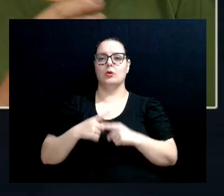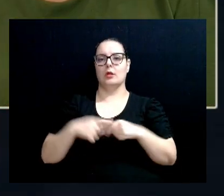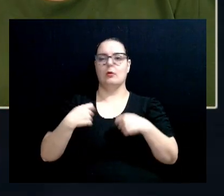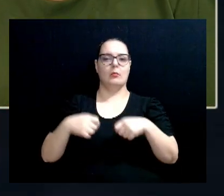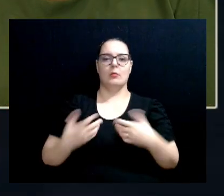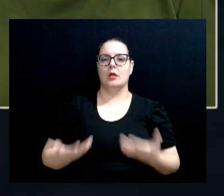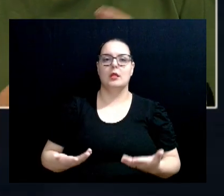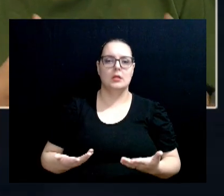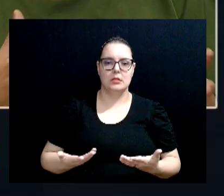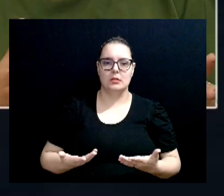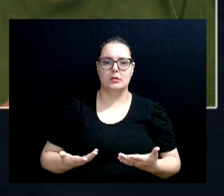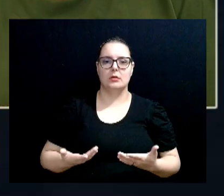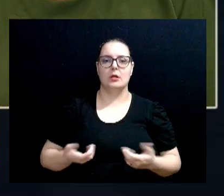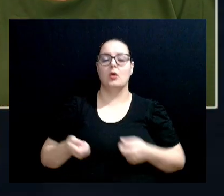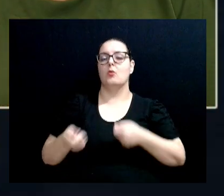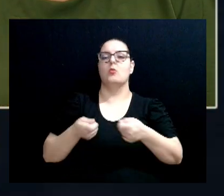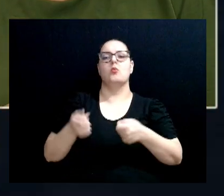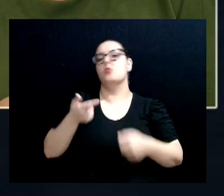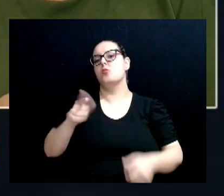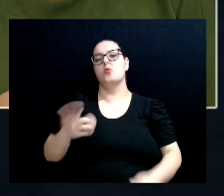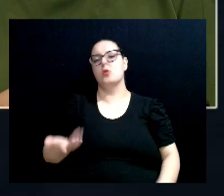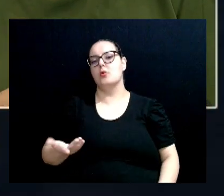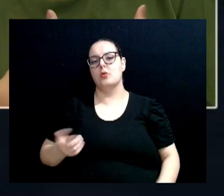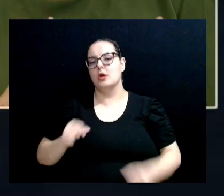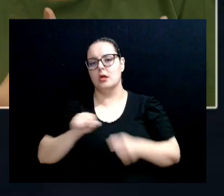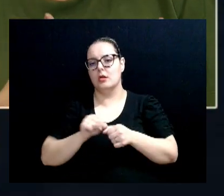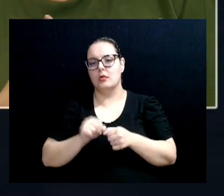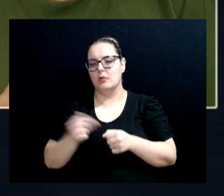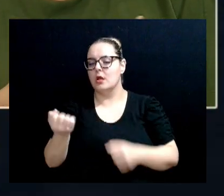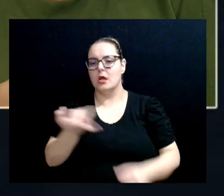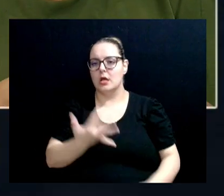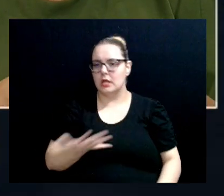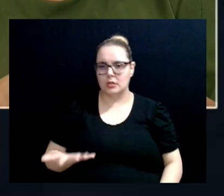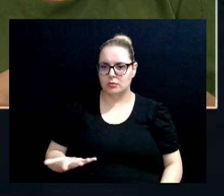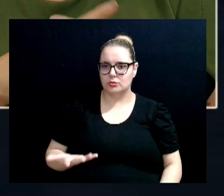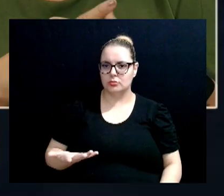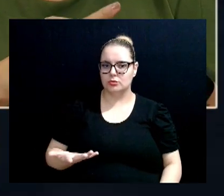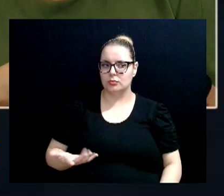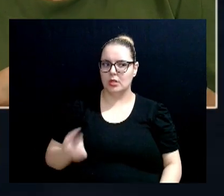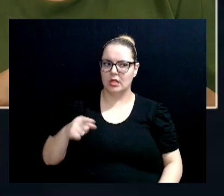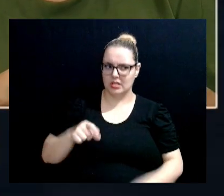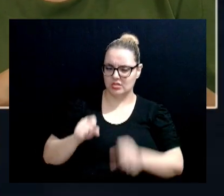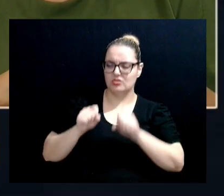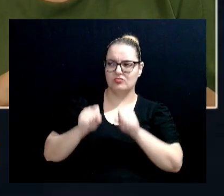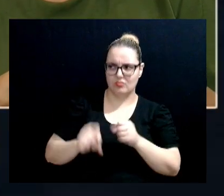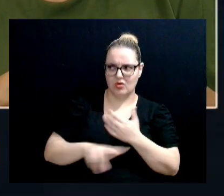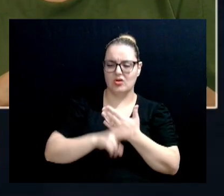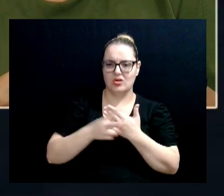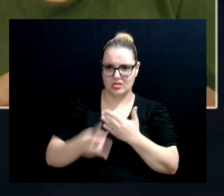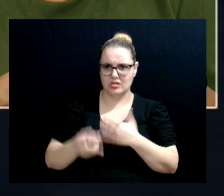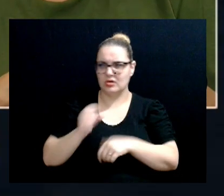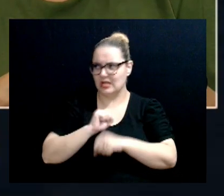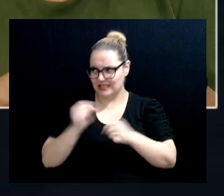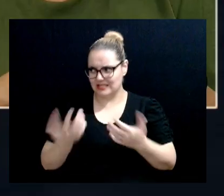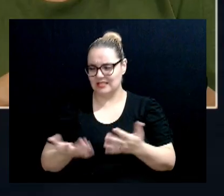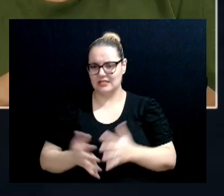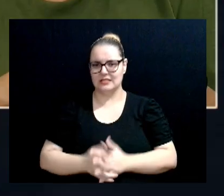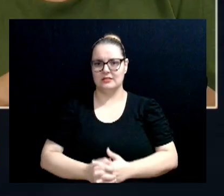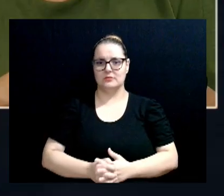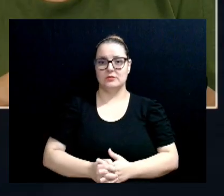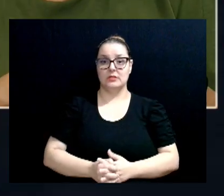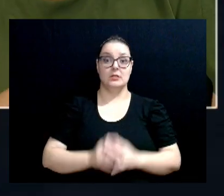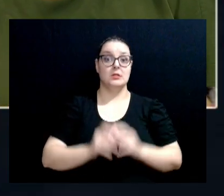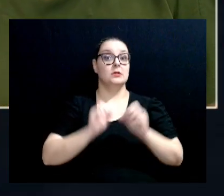o controle ali e fazer essa contagem. Então, isso pode sim levar a extremos? Sim,